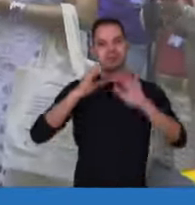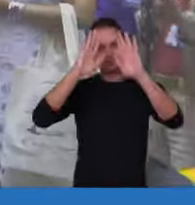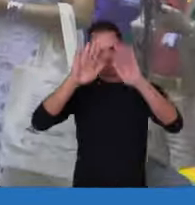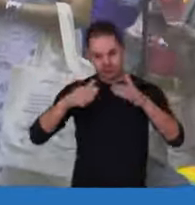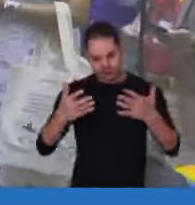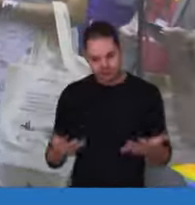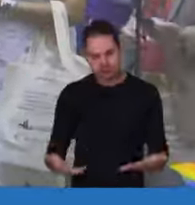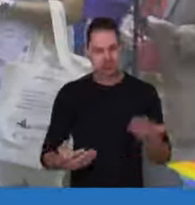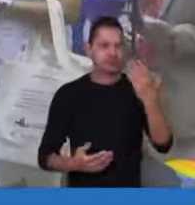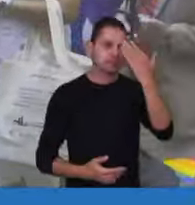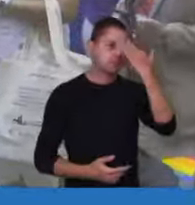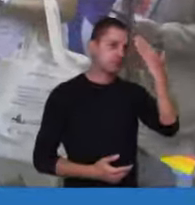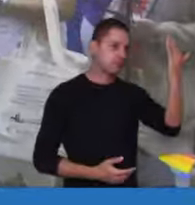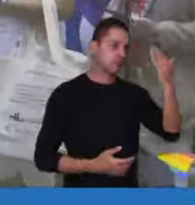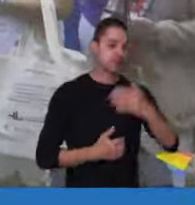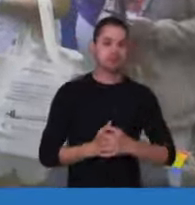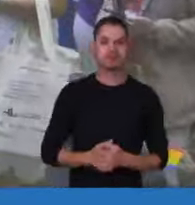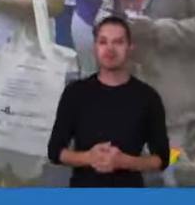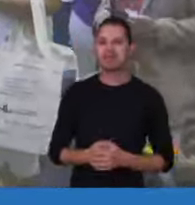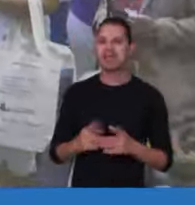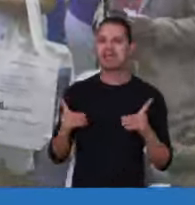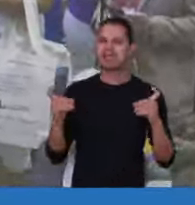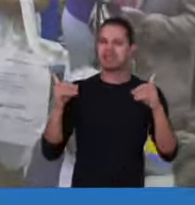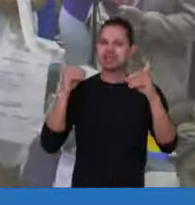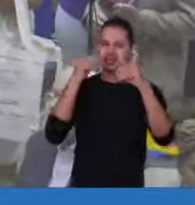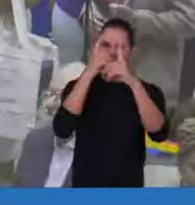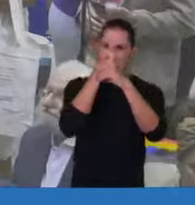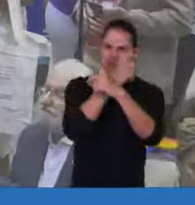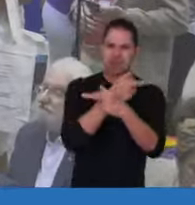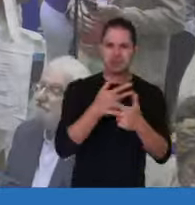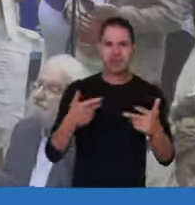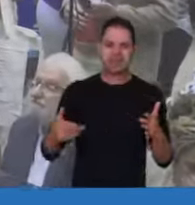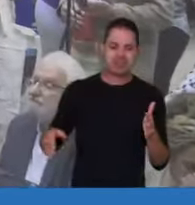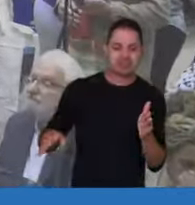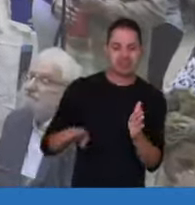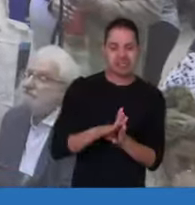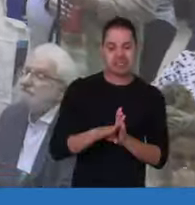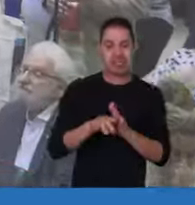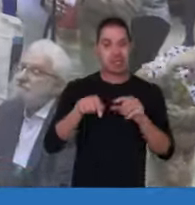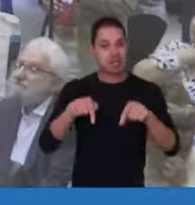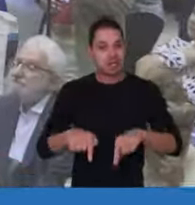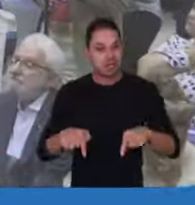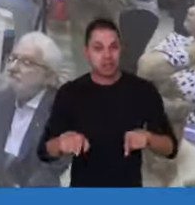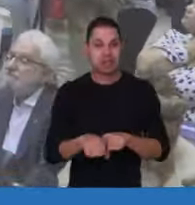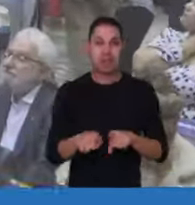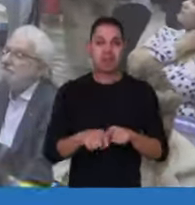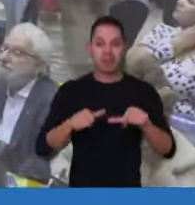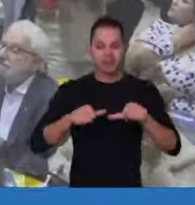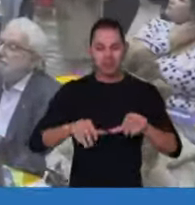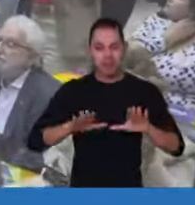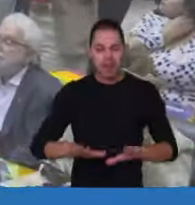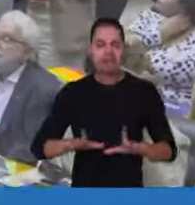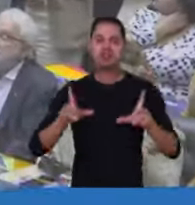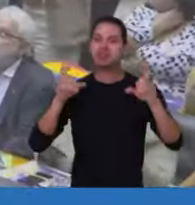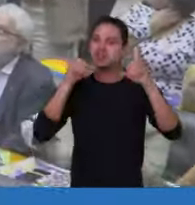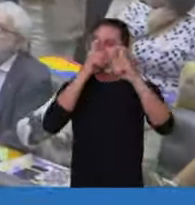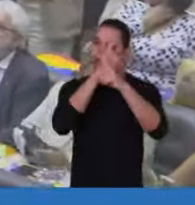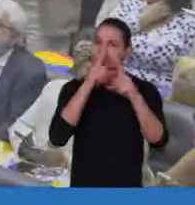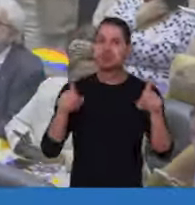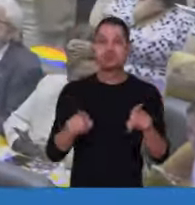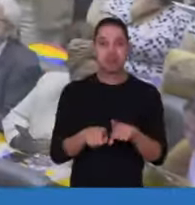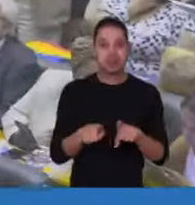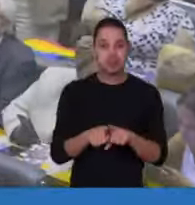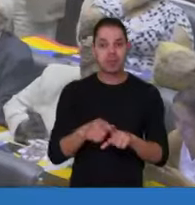Jandira. São muitas as dificuldades para a gente chegar e muitas as dificuldades para a gente permanecer. Que o